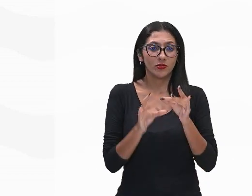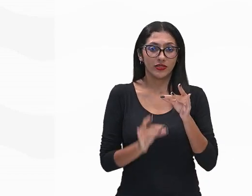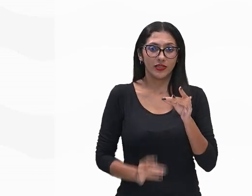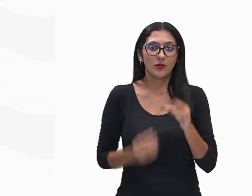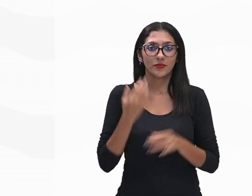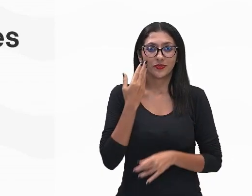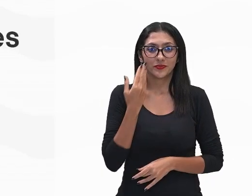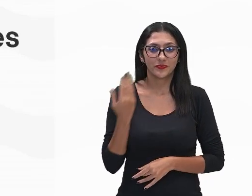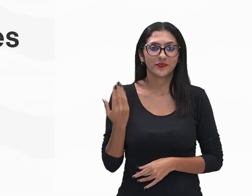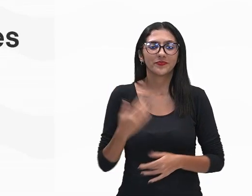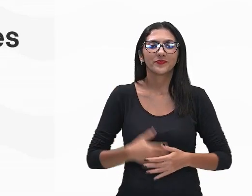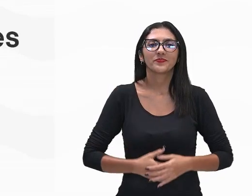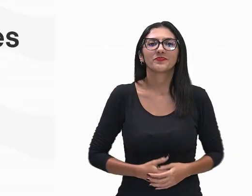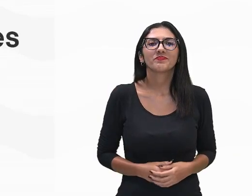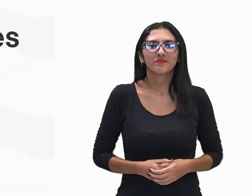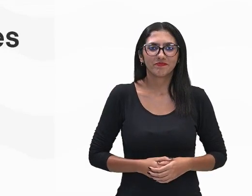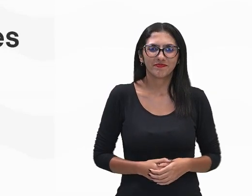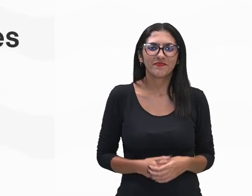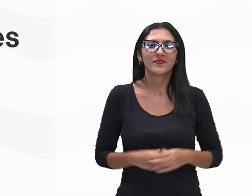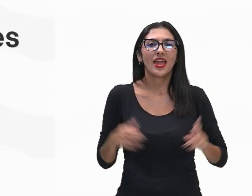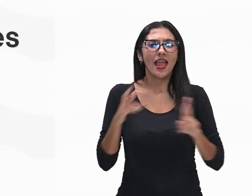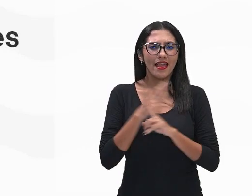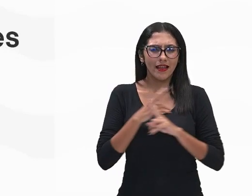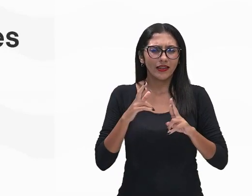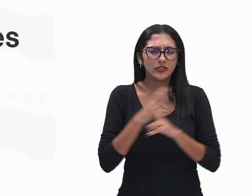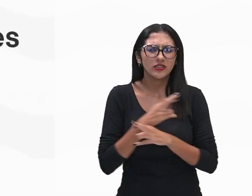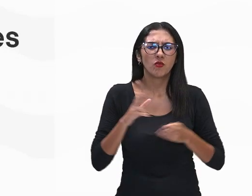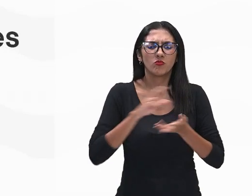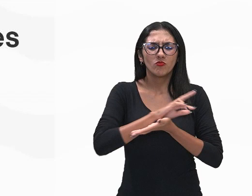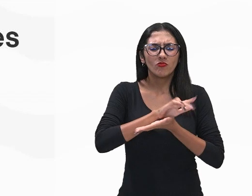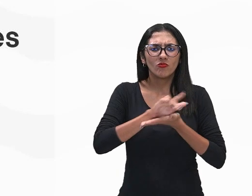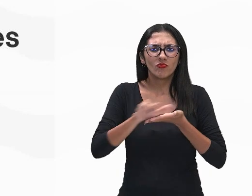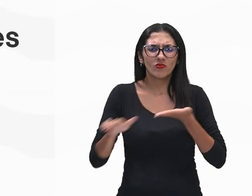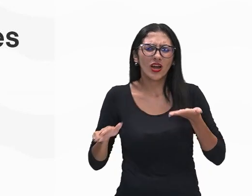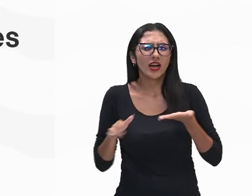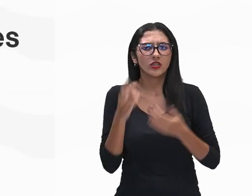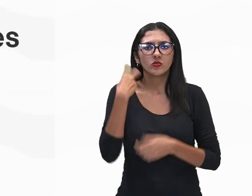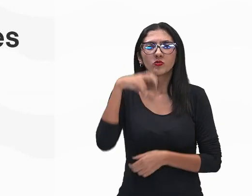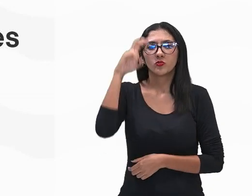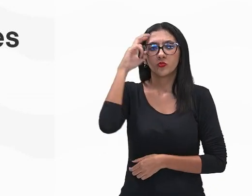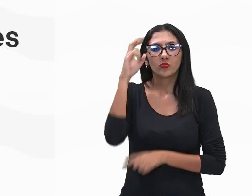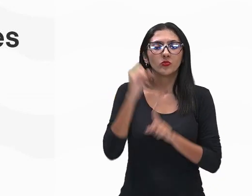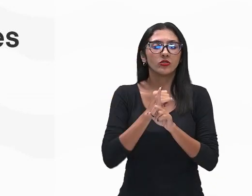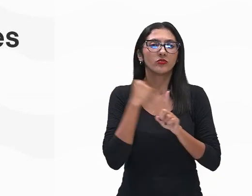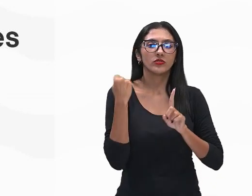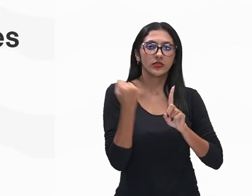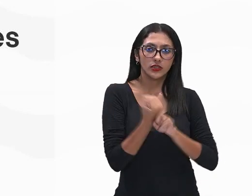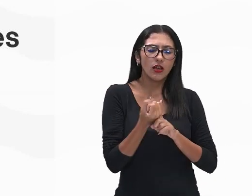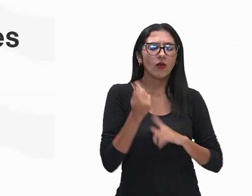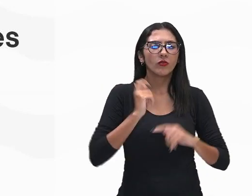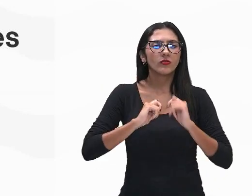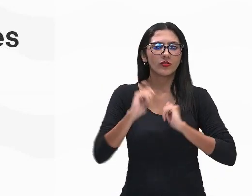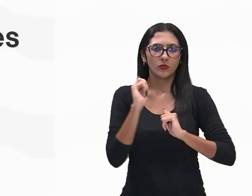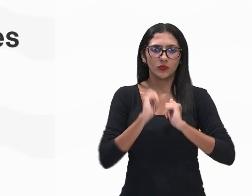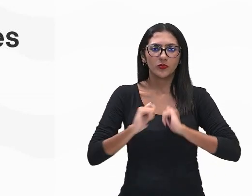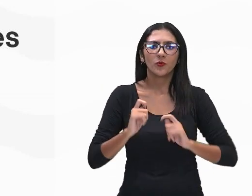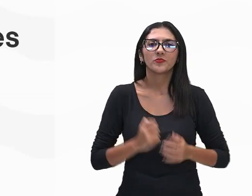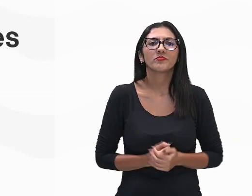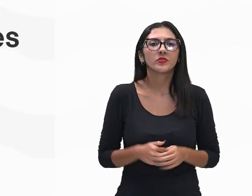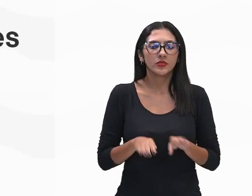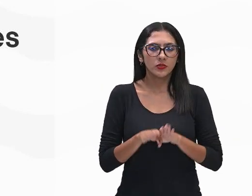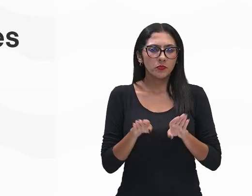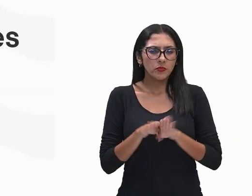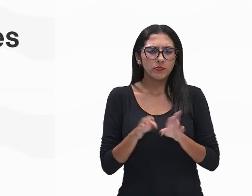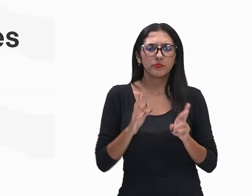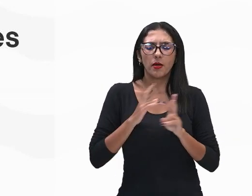olha, a convivência com as diferenças culturais, sociais e econômicas, o poder